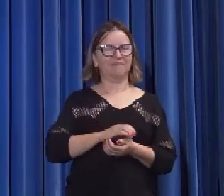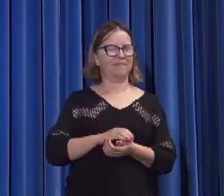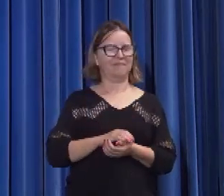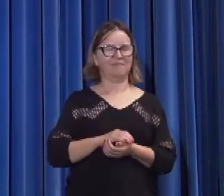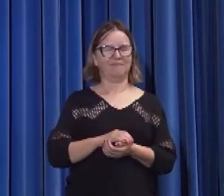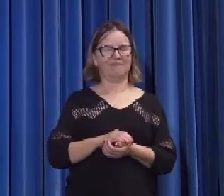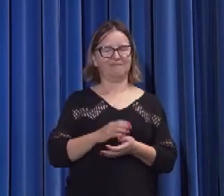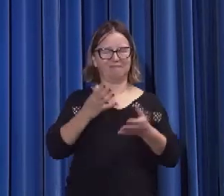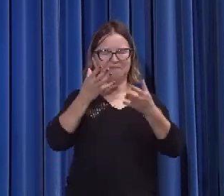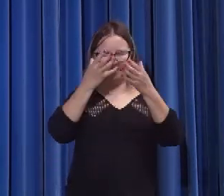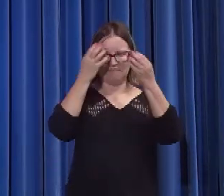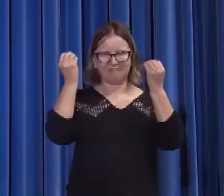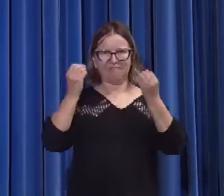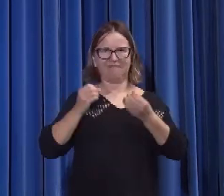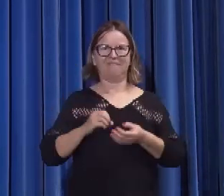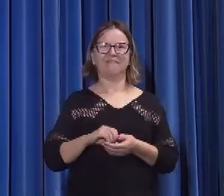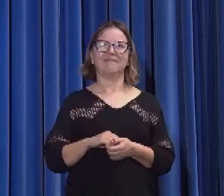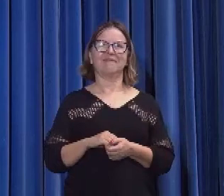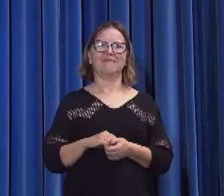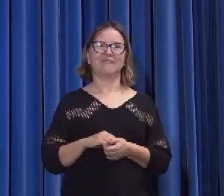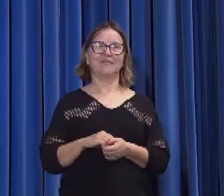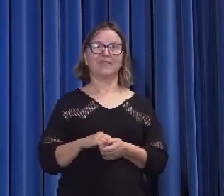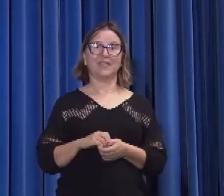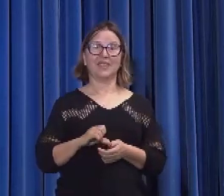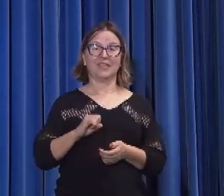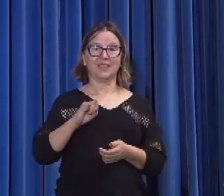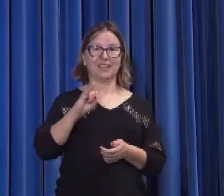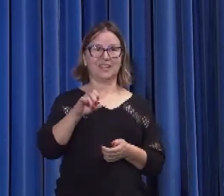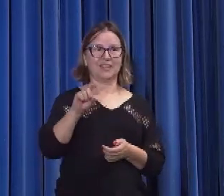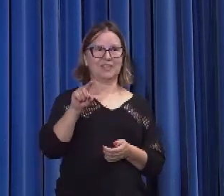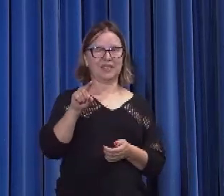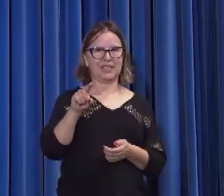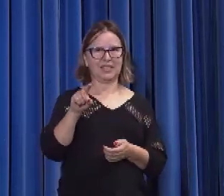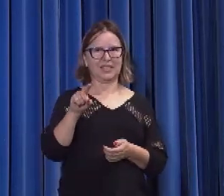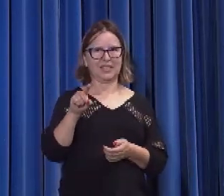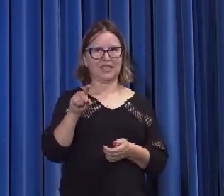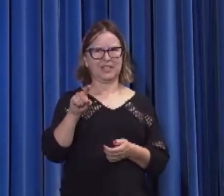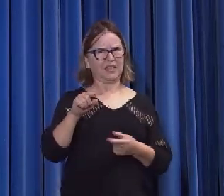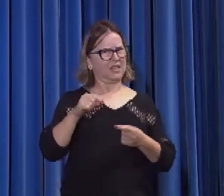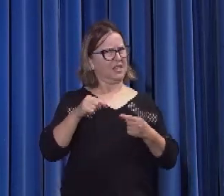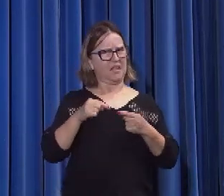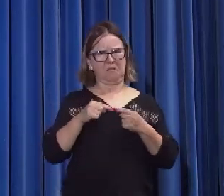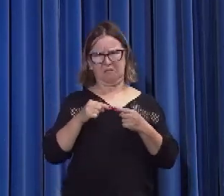Esqueça isso. E se você não concordar